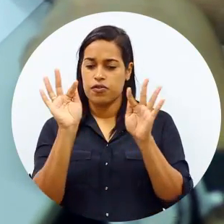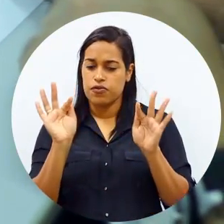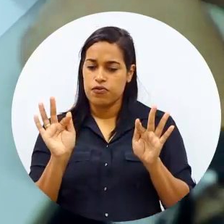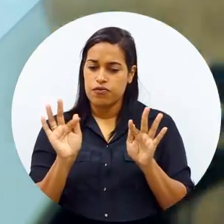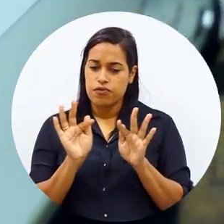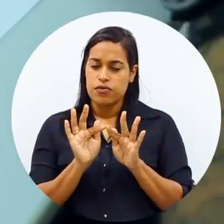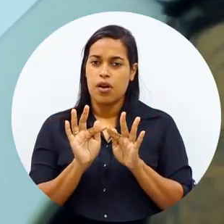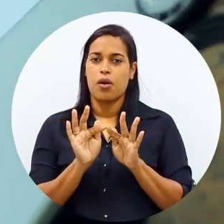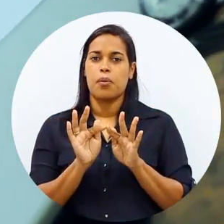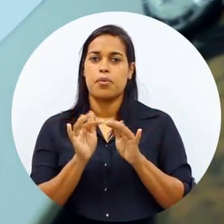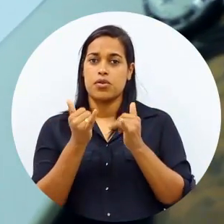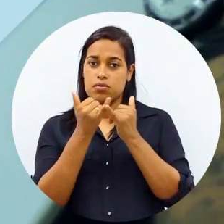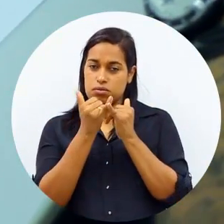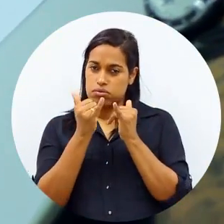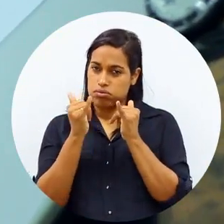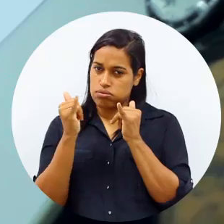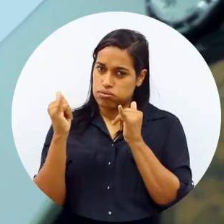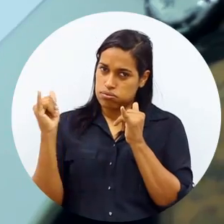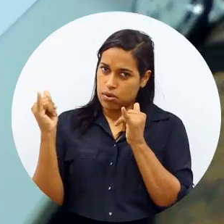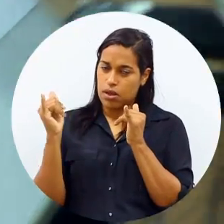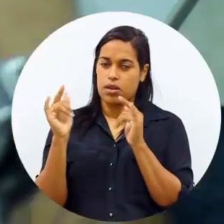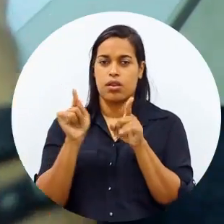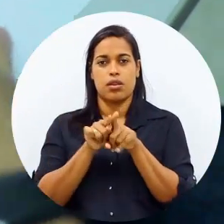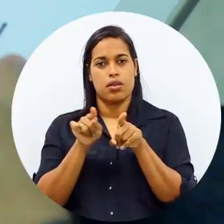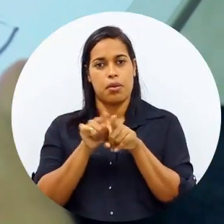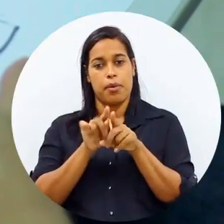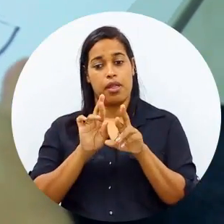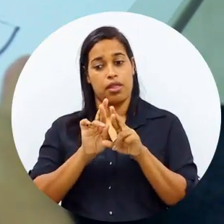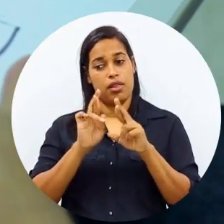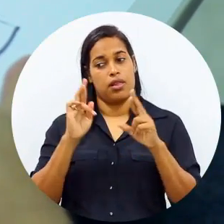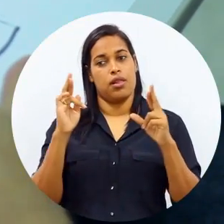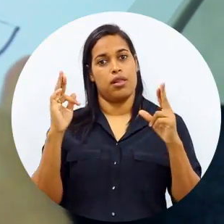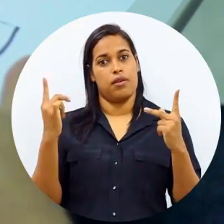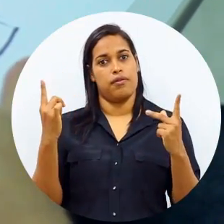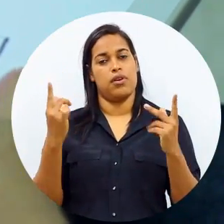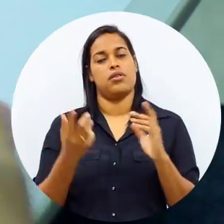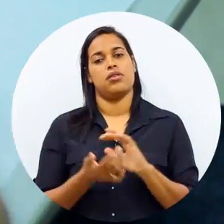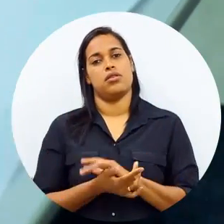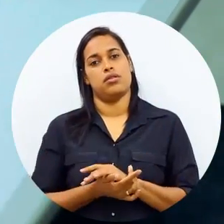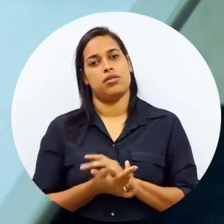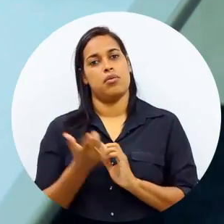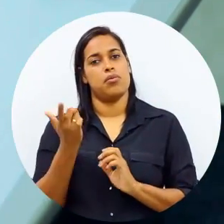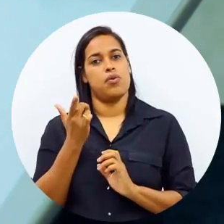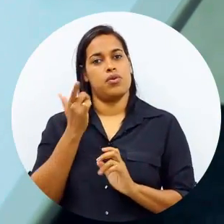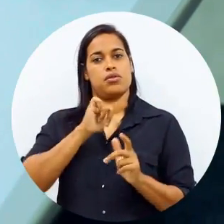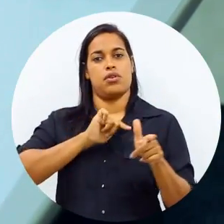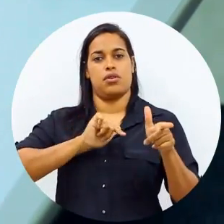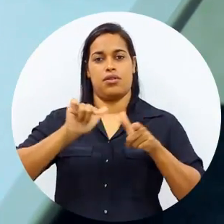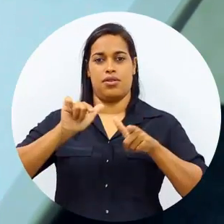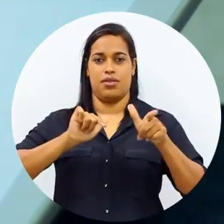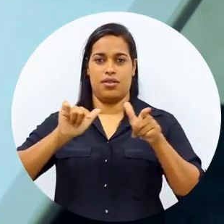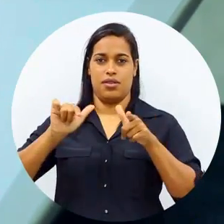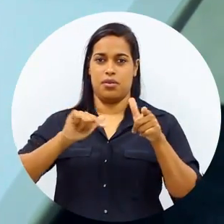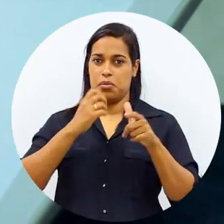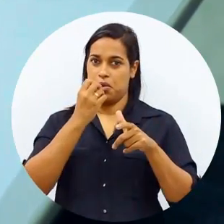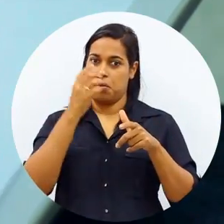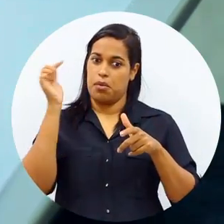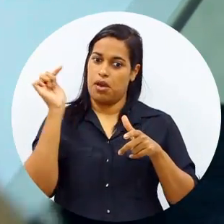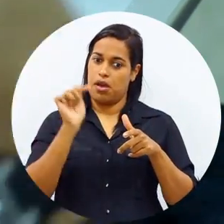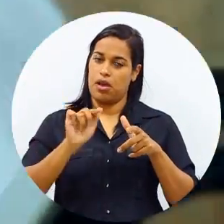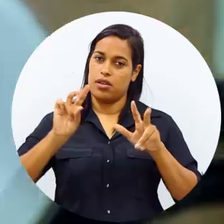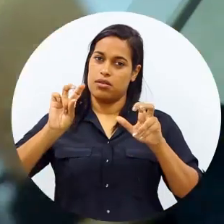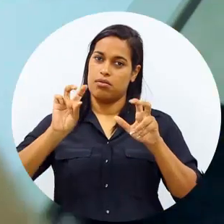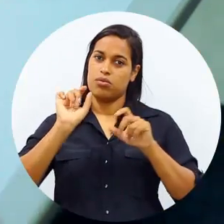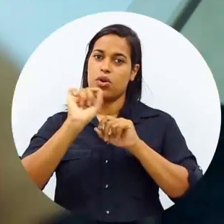formas sinuosas, formas retas em oposição, também conseguem trabalhar